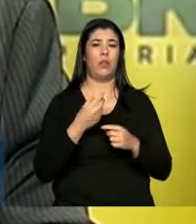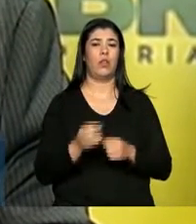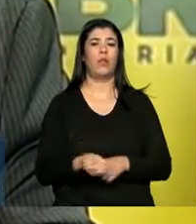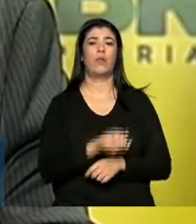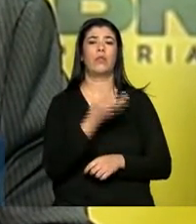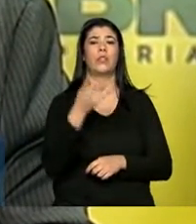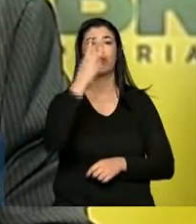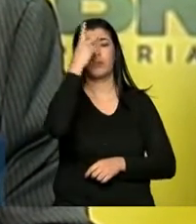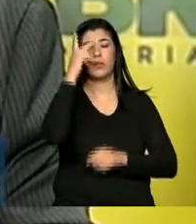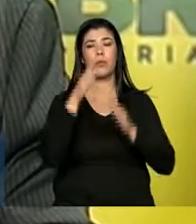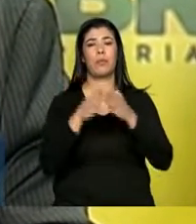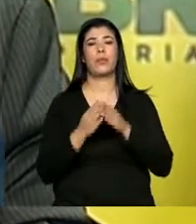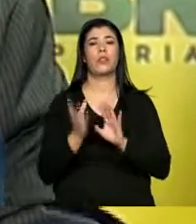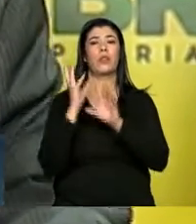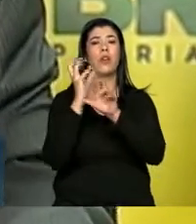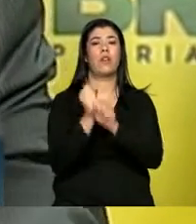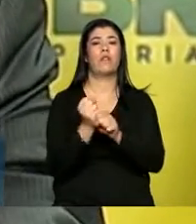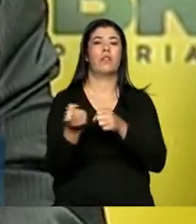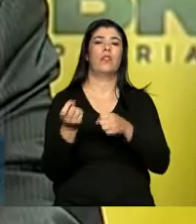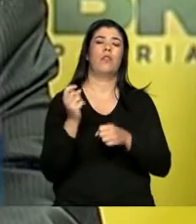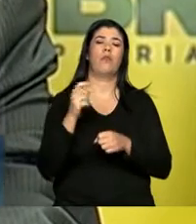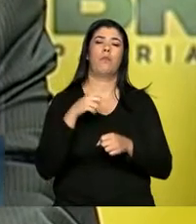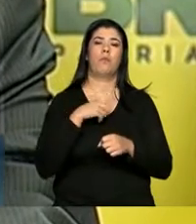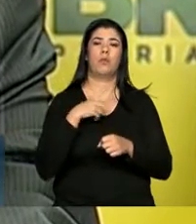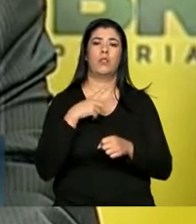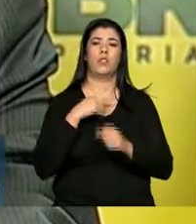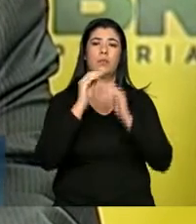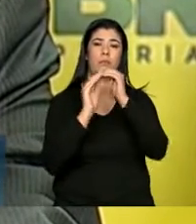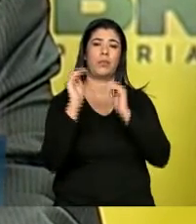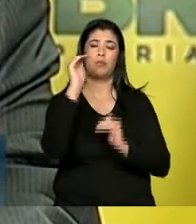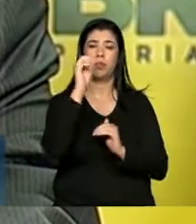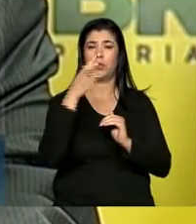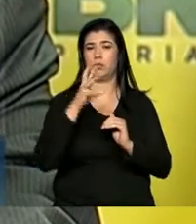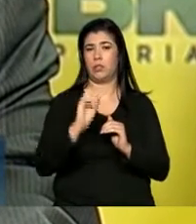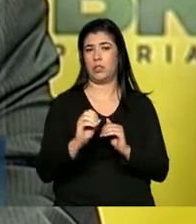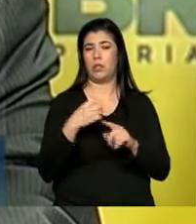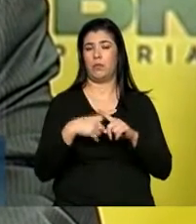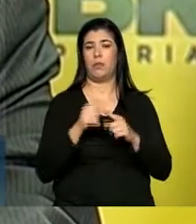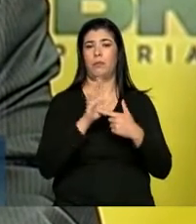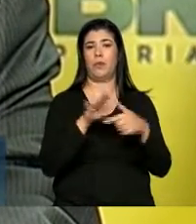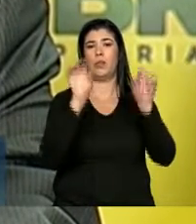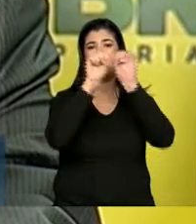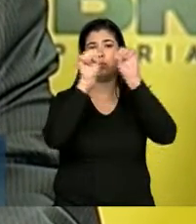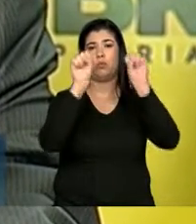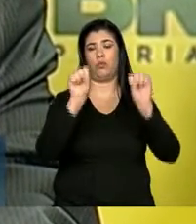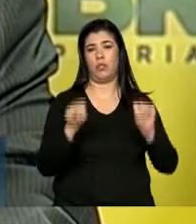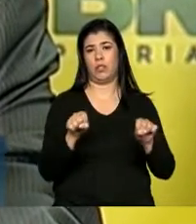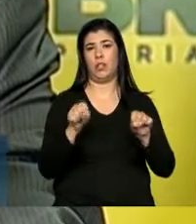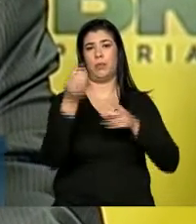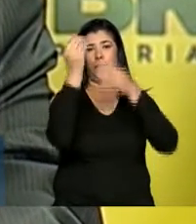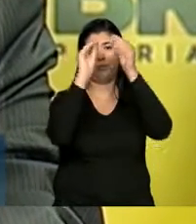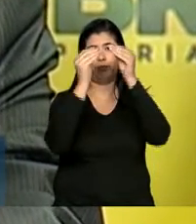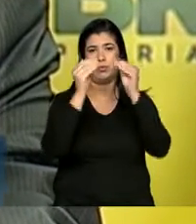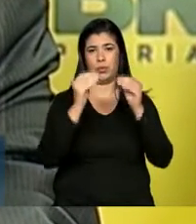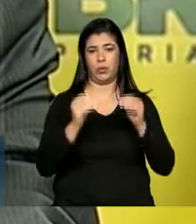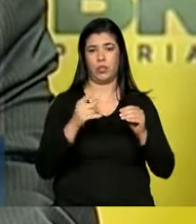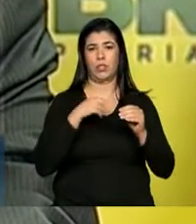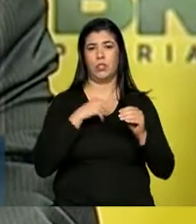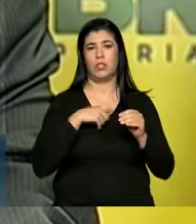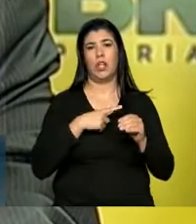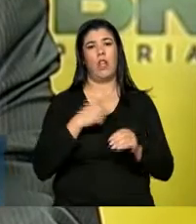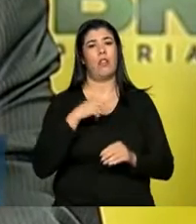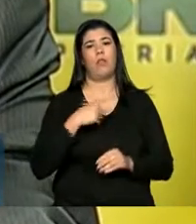90% em 2 anos, passou de 300 para 30, o que só indica que o sistema está praticamente à prova de